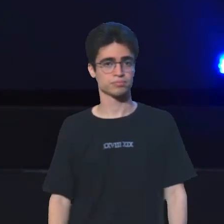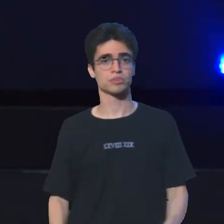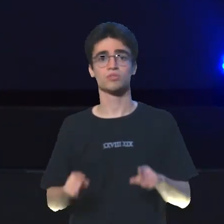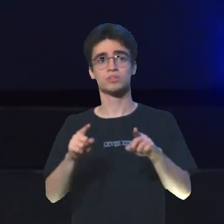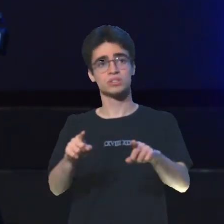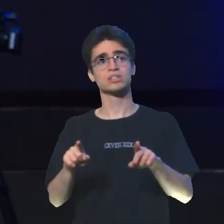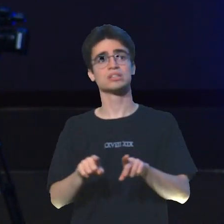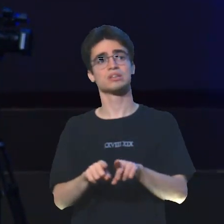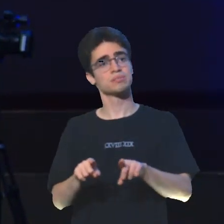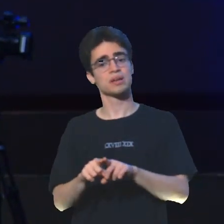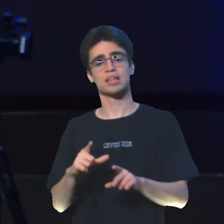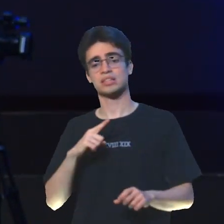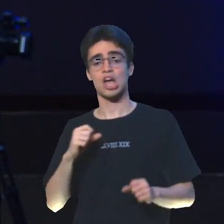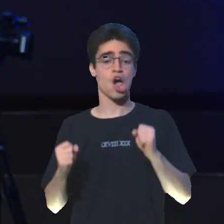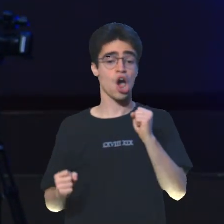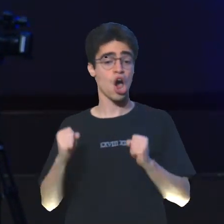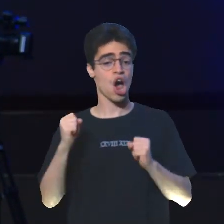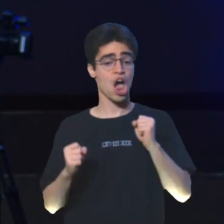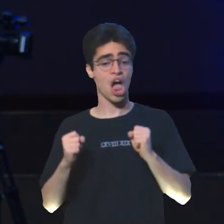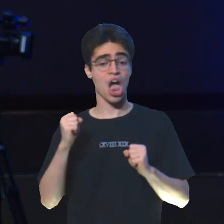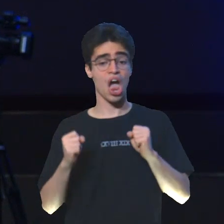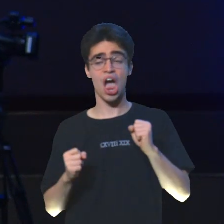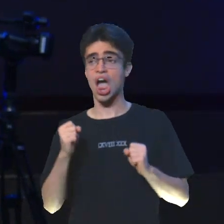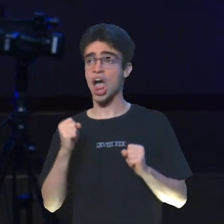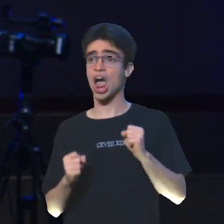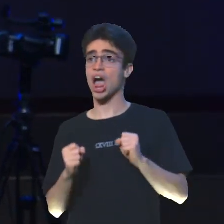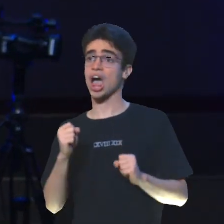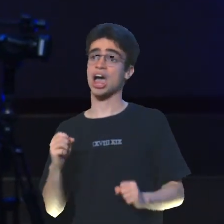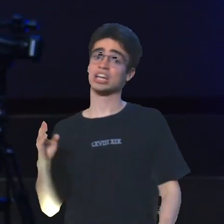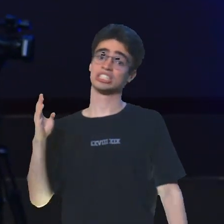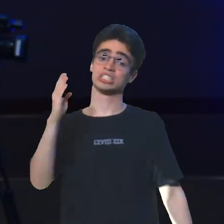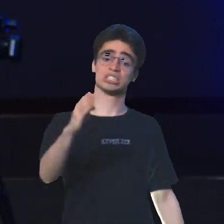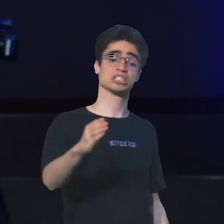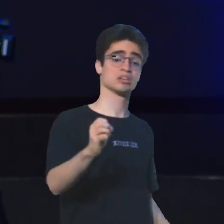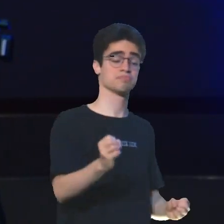Você está correndo em direção ao milagre.